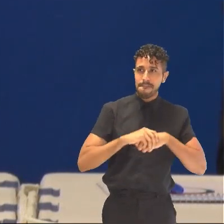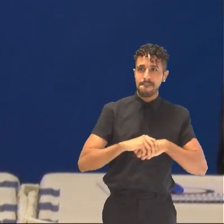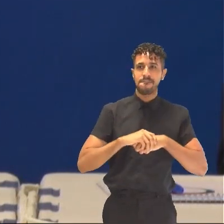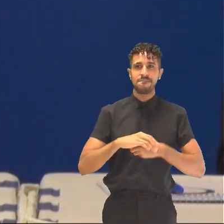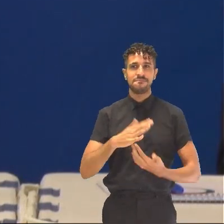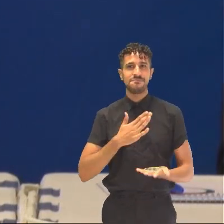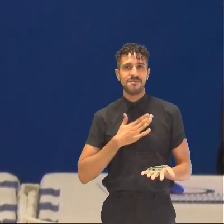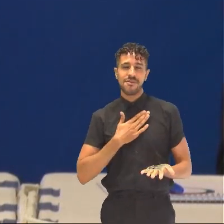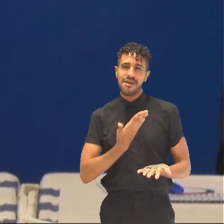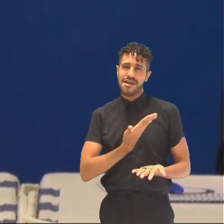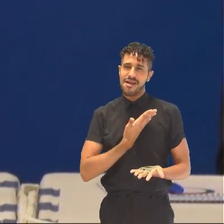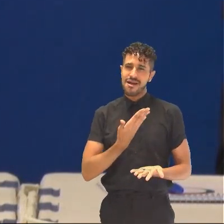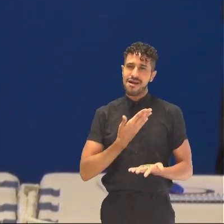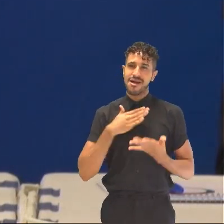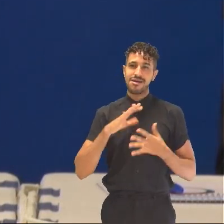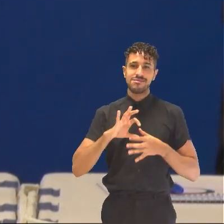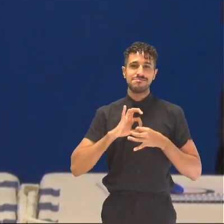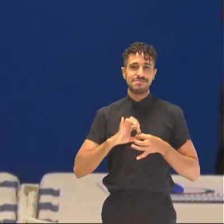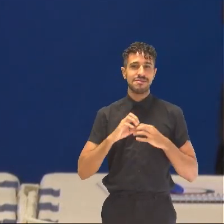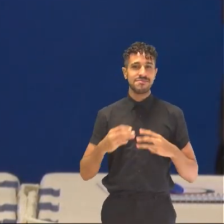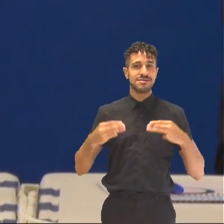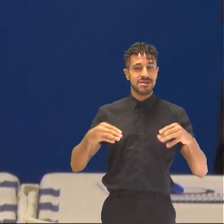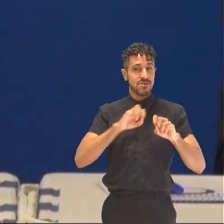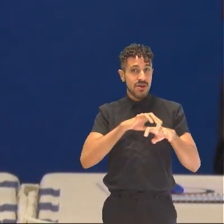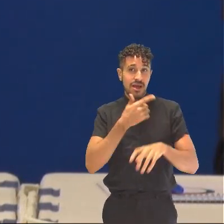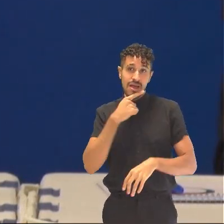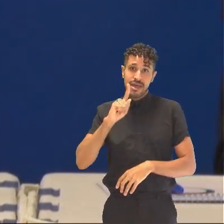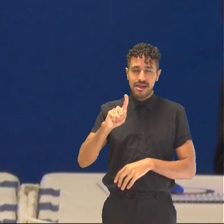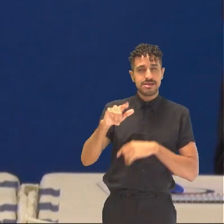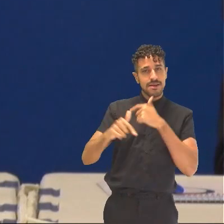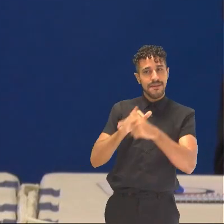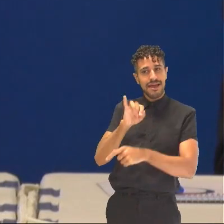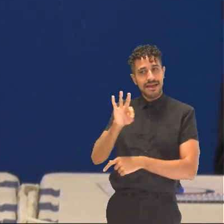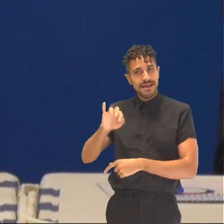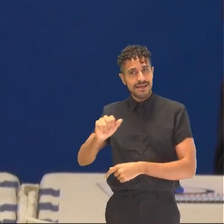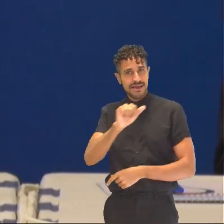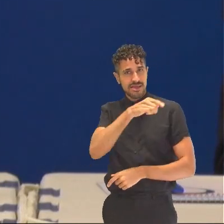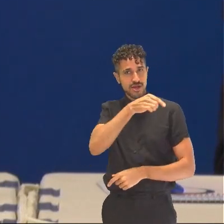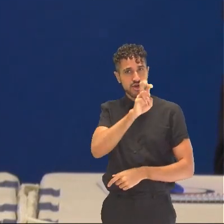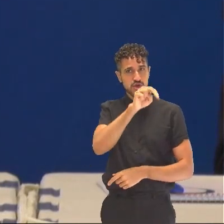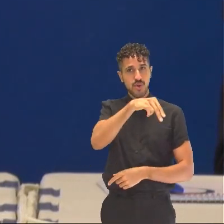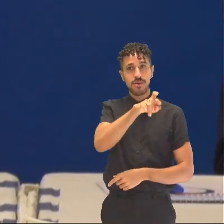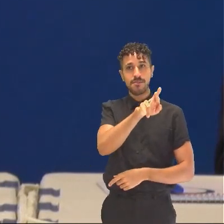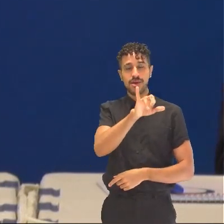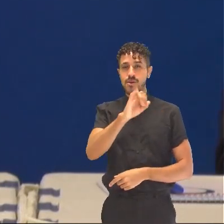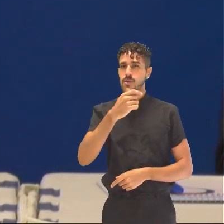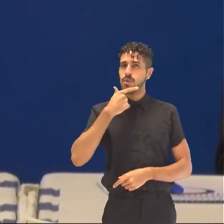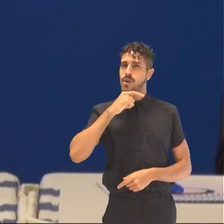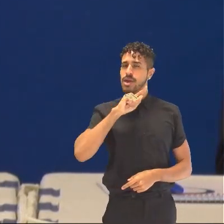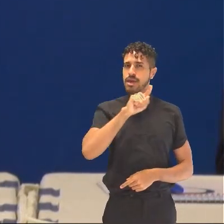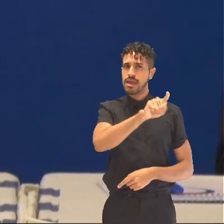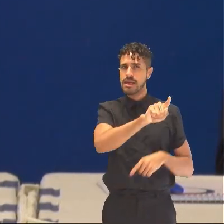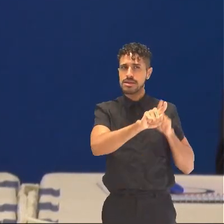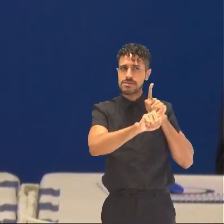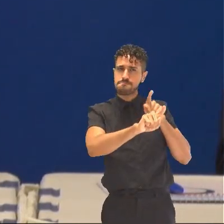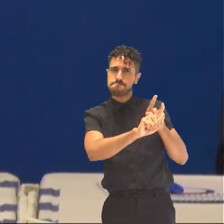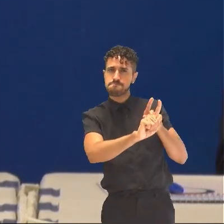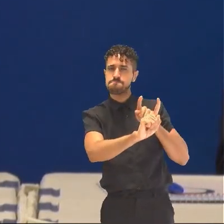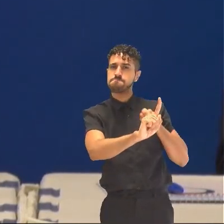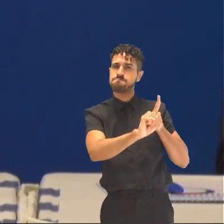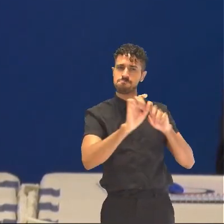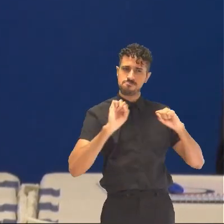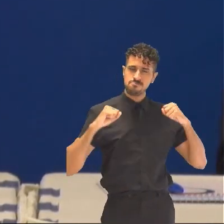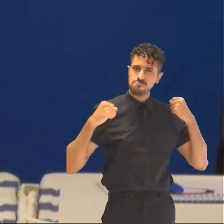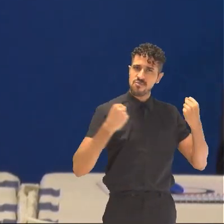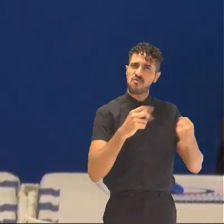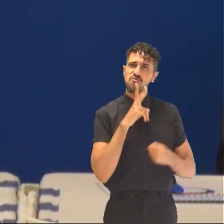meu colega de Ministério da Educação, que agora está no ITA, Anderson Ribeiro, que tem se